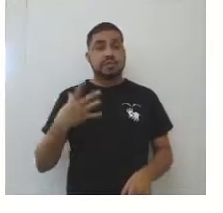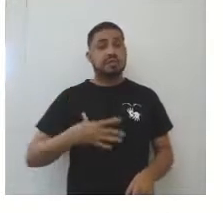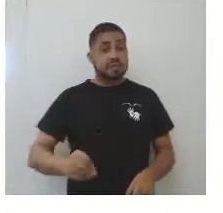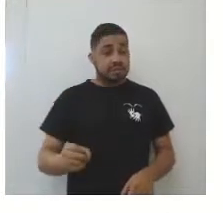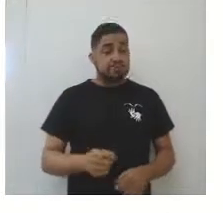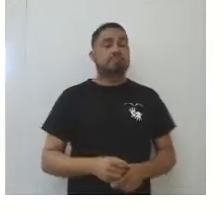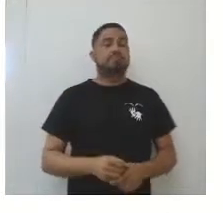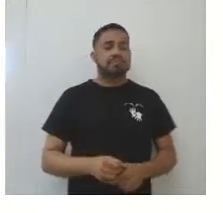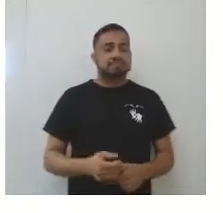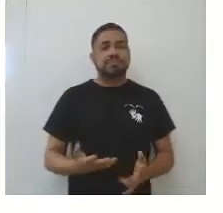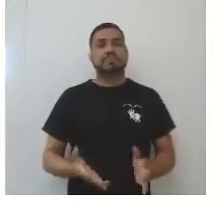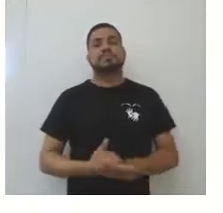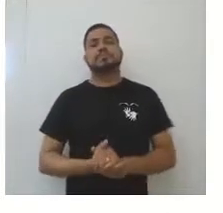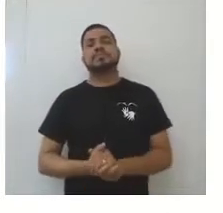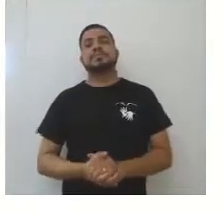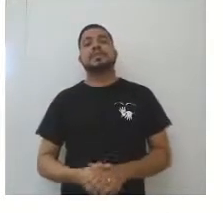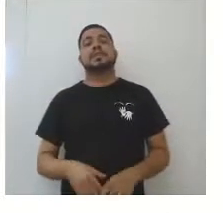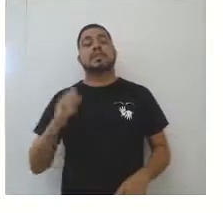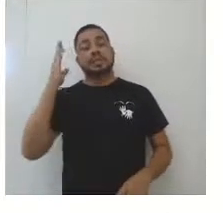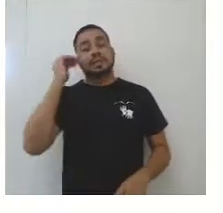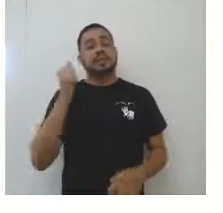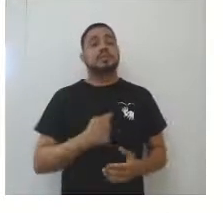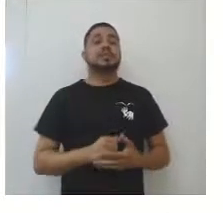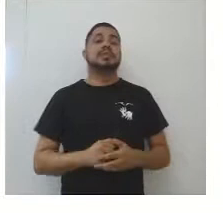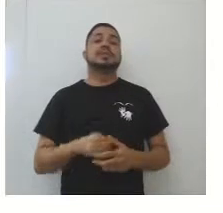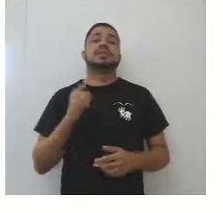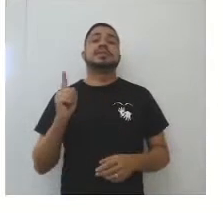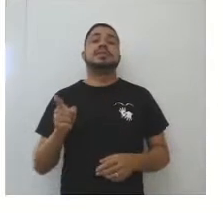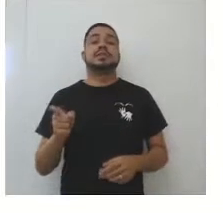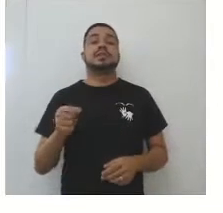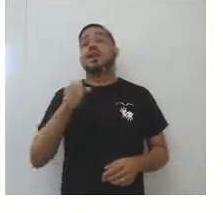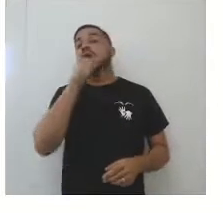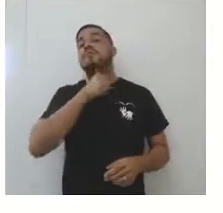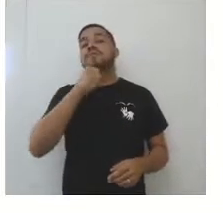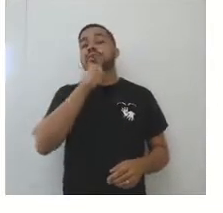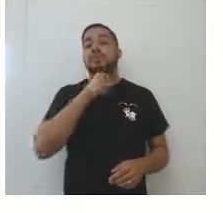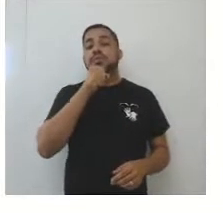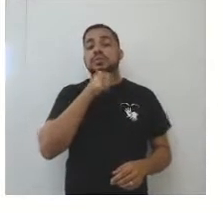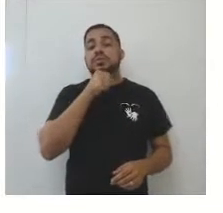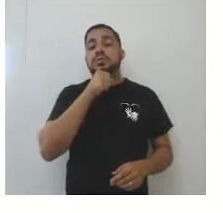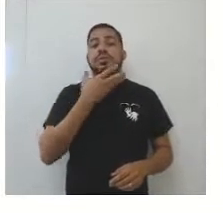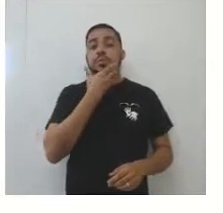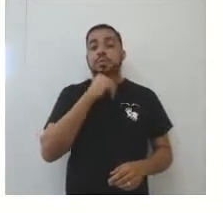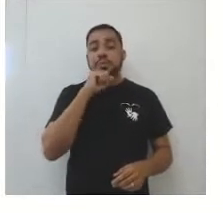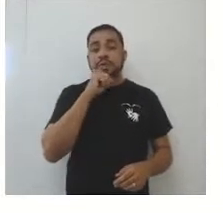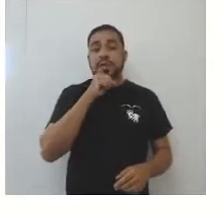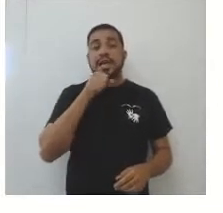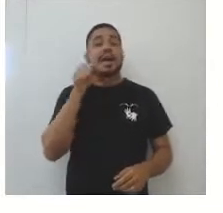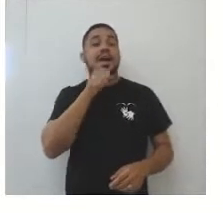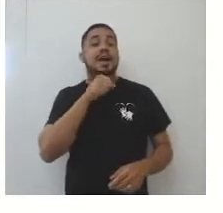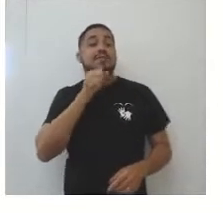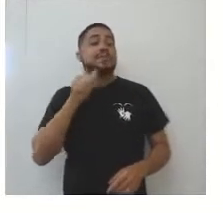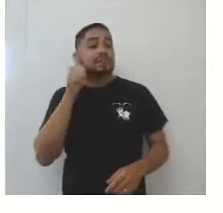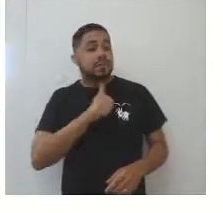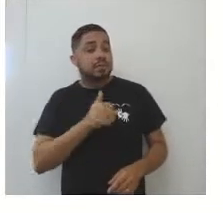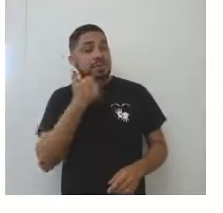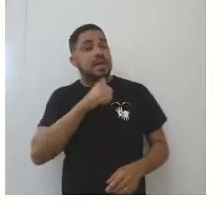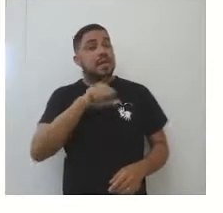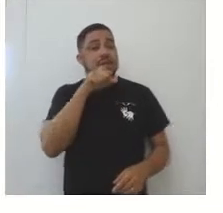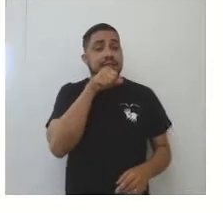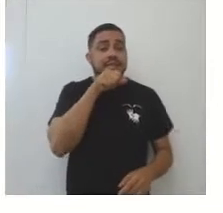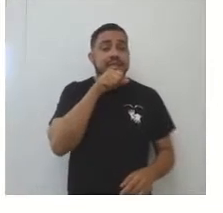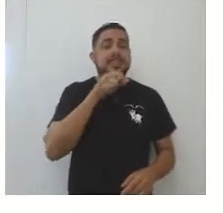6. Aí vê. Sabendo-se que o avô paterno e a avó materna